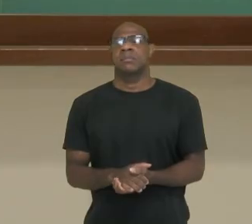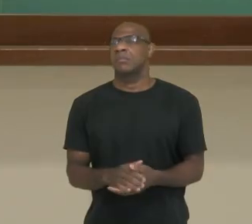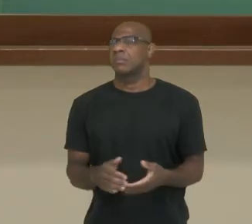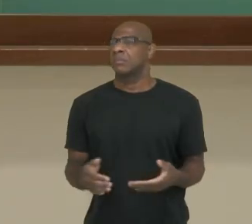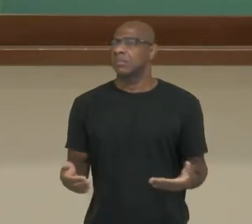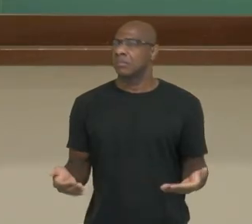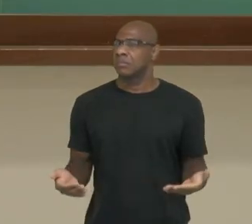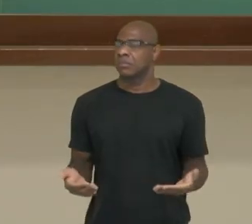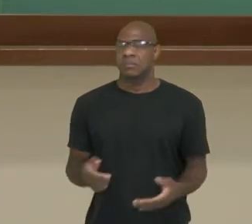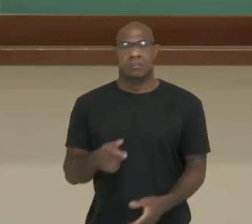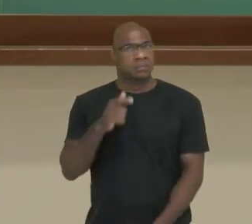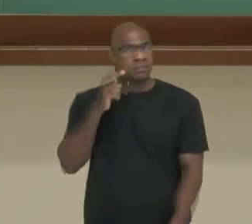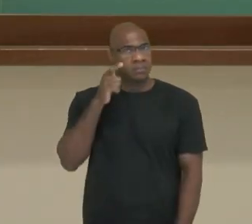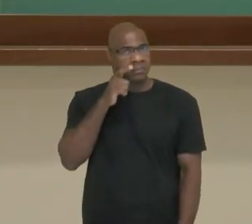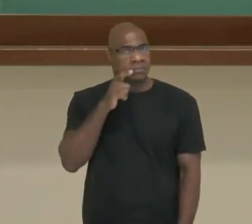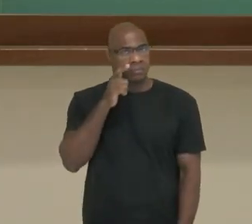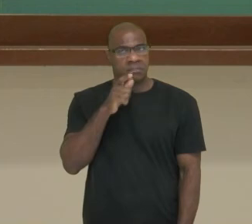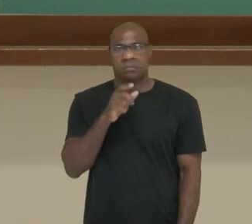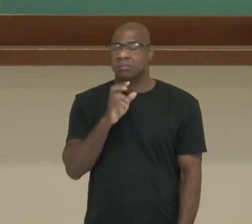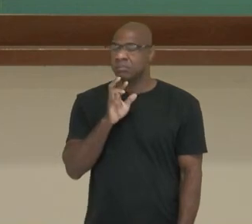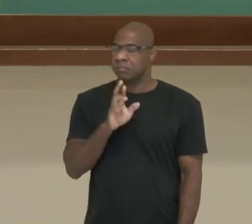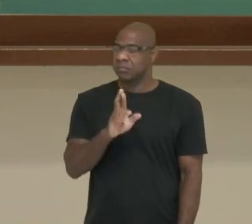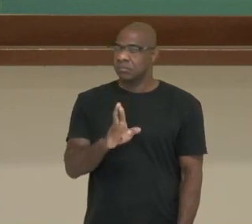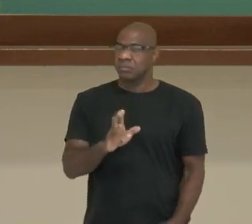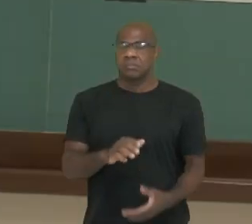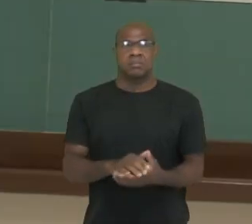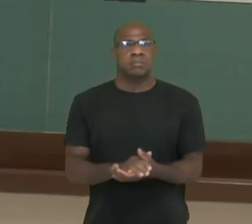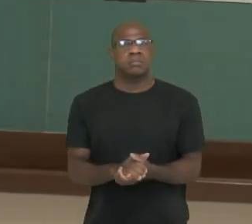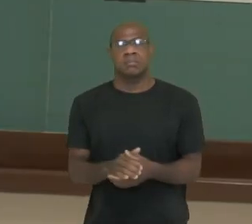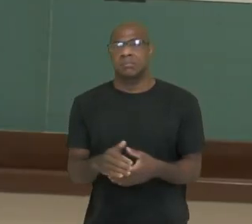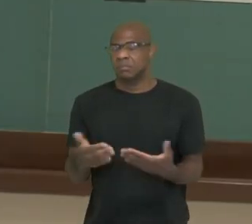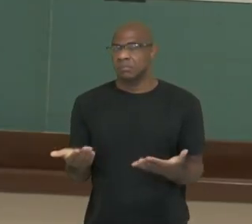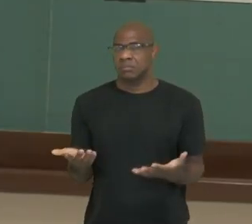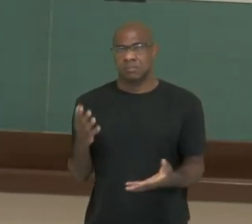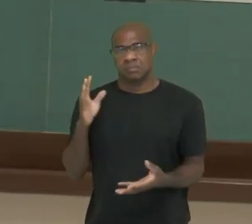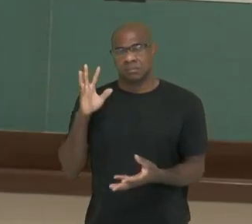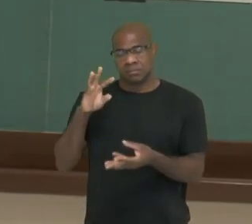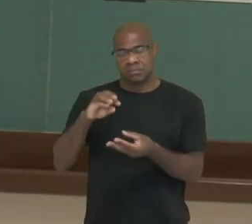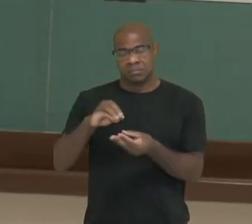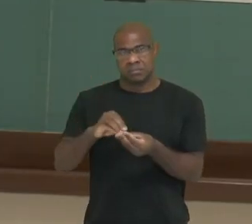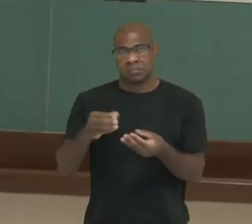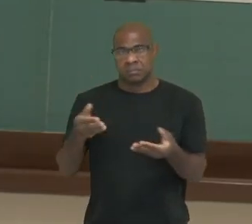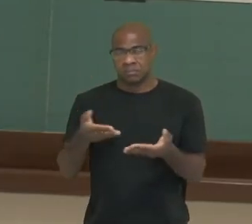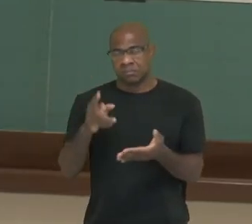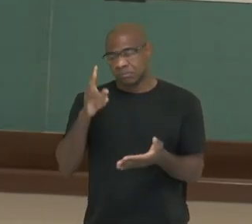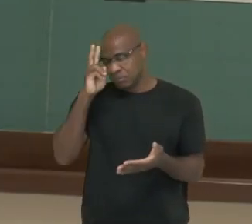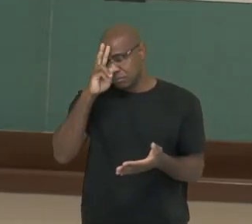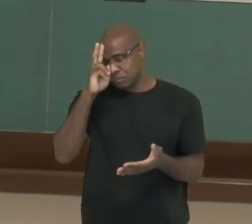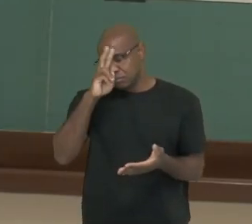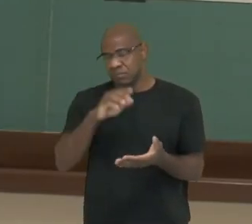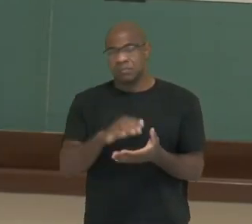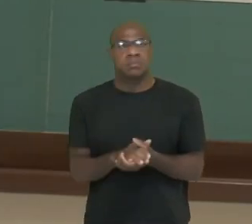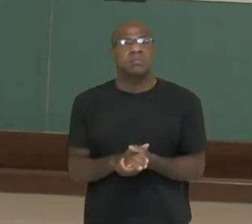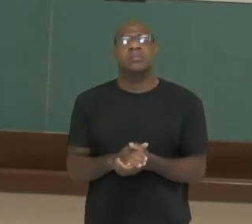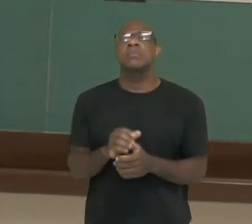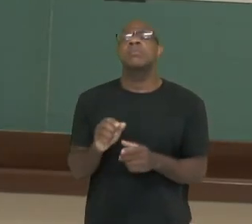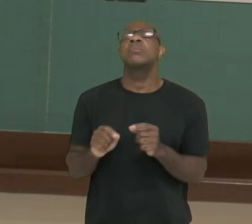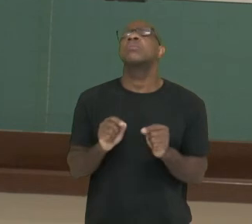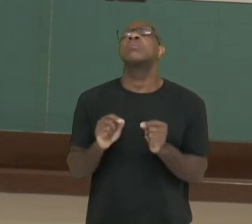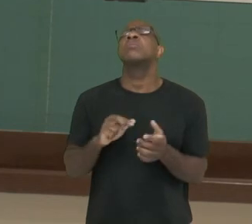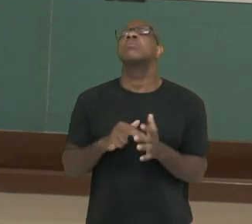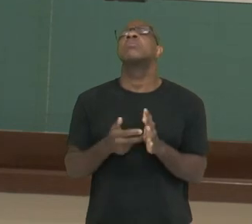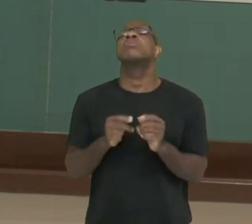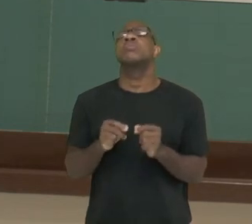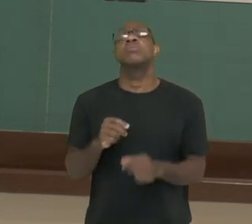E aí, conseguiram responder essa questão? Então vamos lá, vamos retomar um pouquinho, né? Então, o que é o teatro do